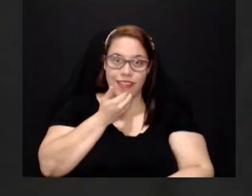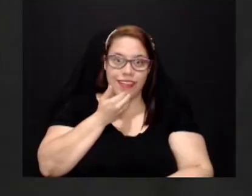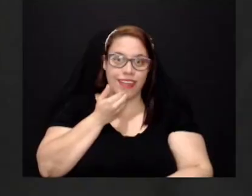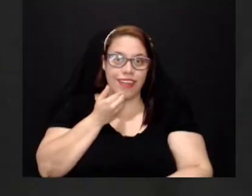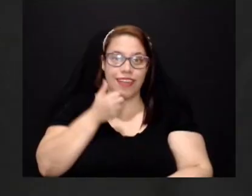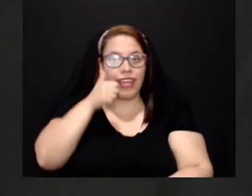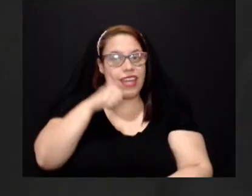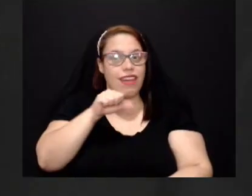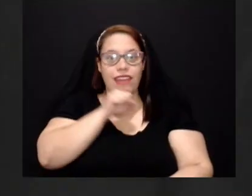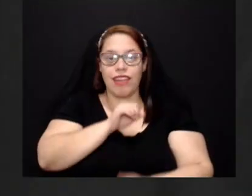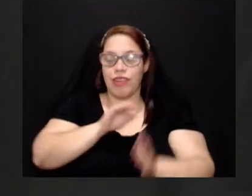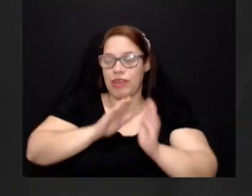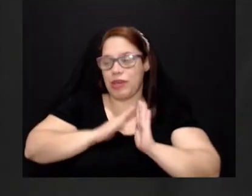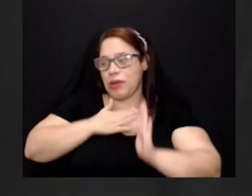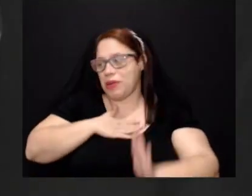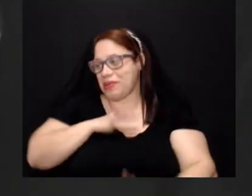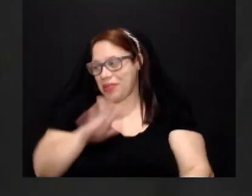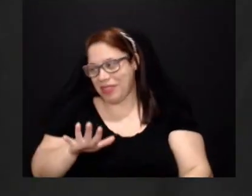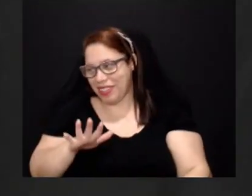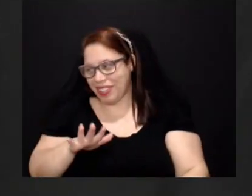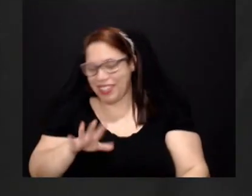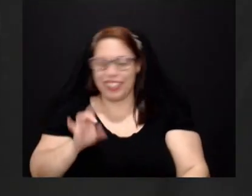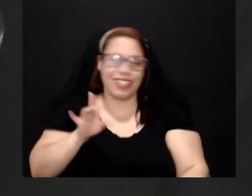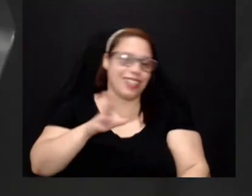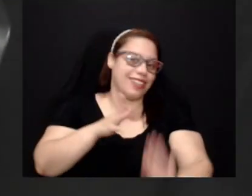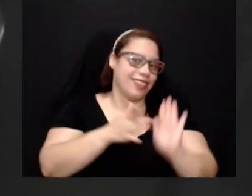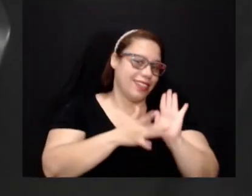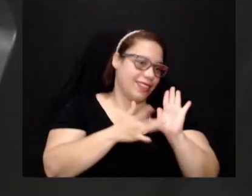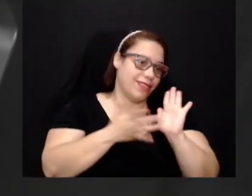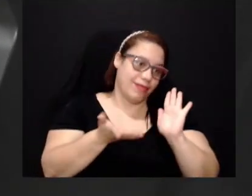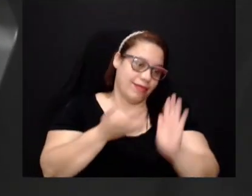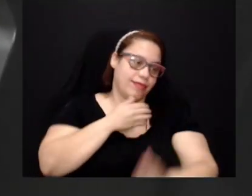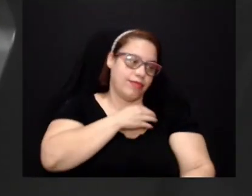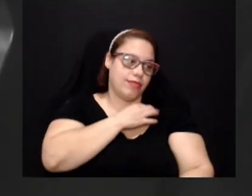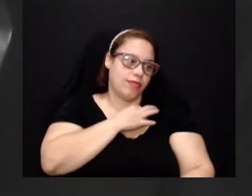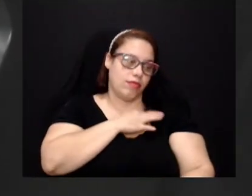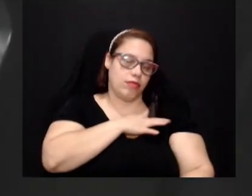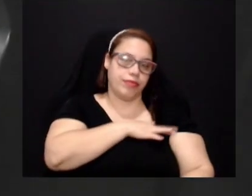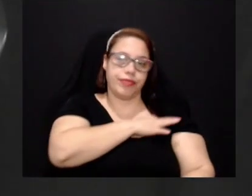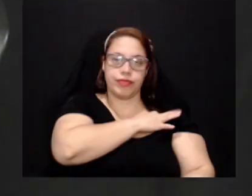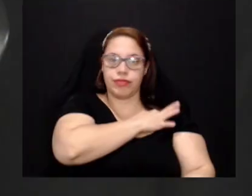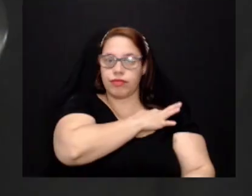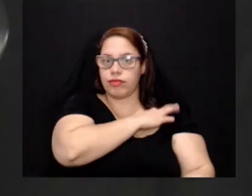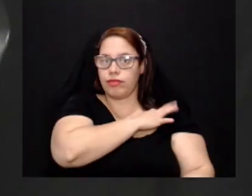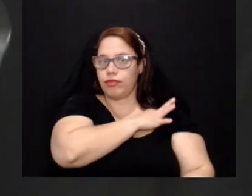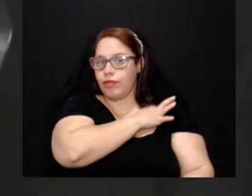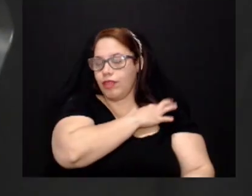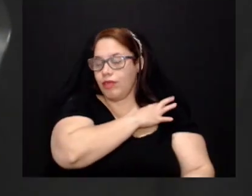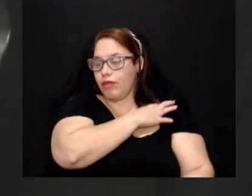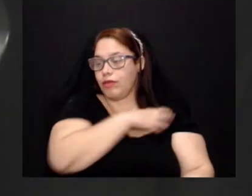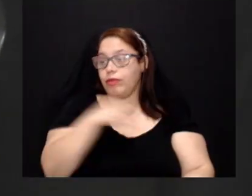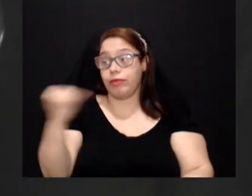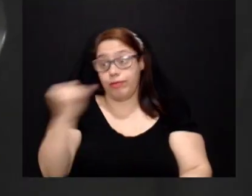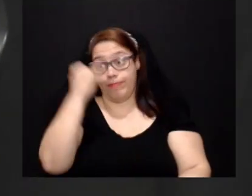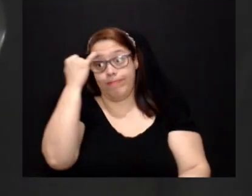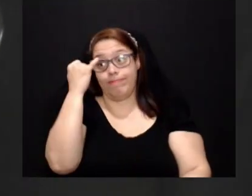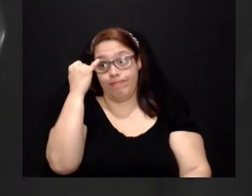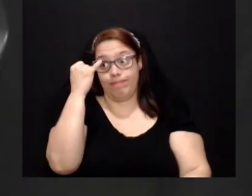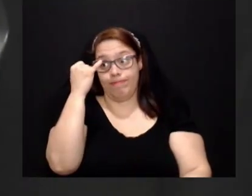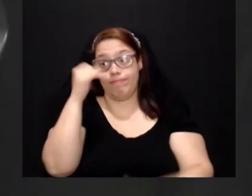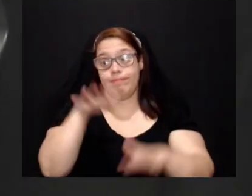fase, não, mas... Era o seu universo, né? Pra mim foi... Hoje ela sabe a importância que foi aquela coisa toda na